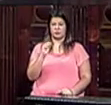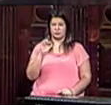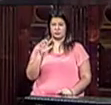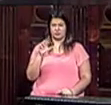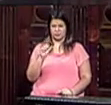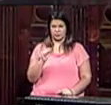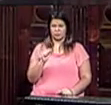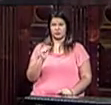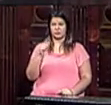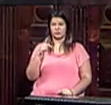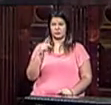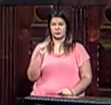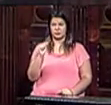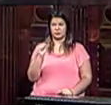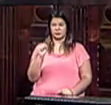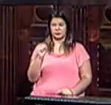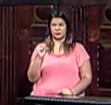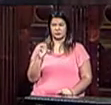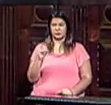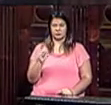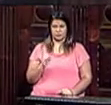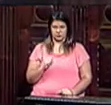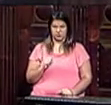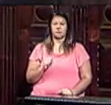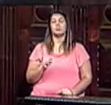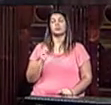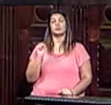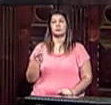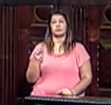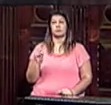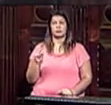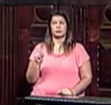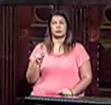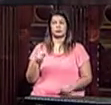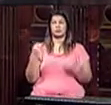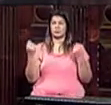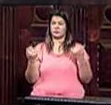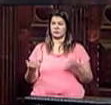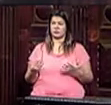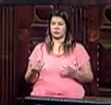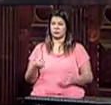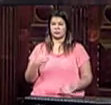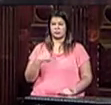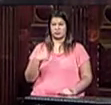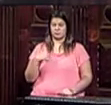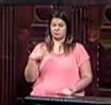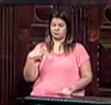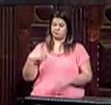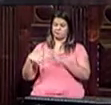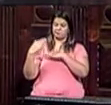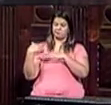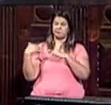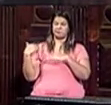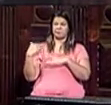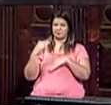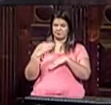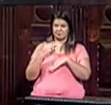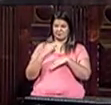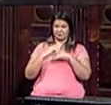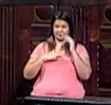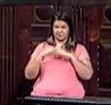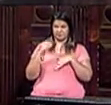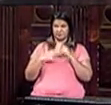foi reinaugurada a Galeria dos Corregedores. E eu, que na minha trajetória profissional tive